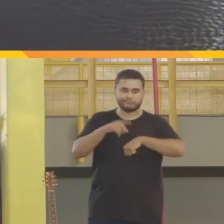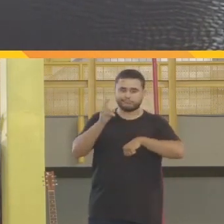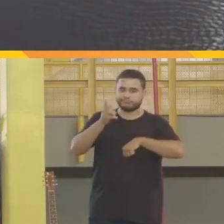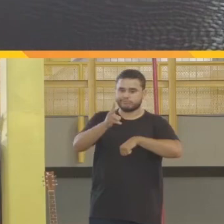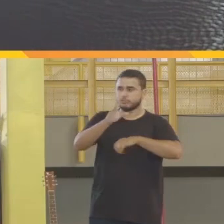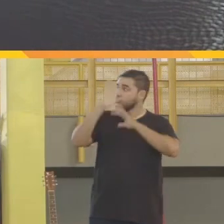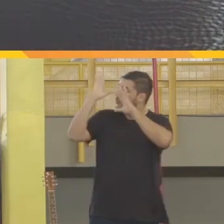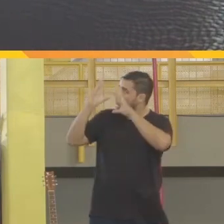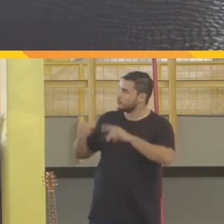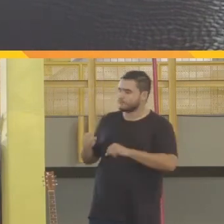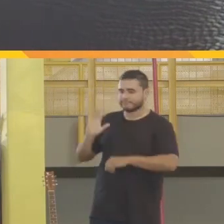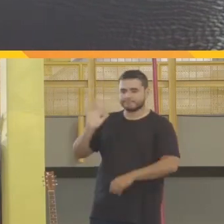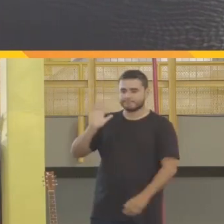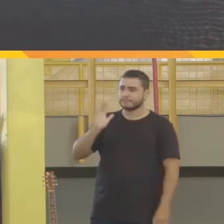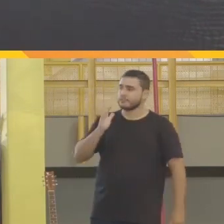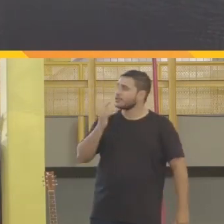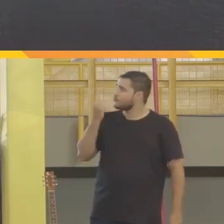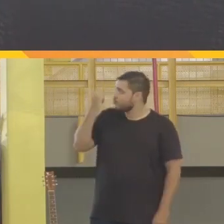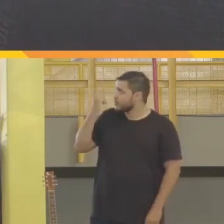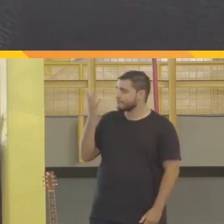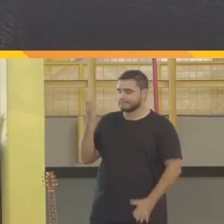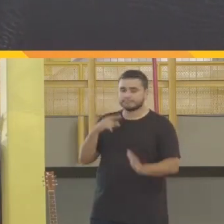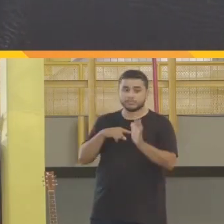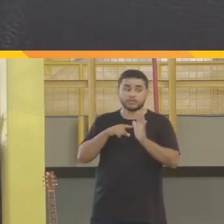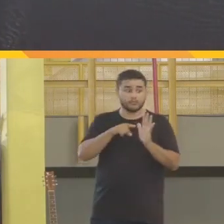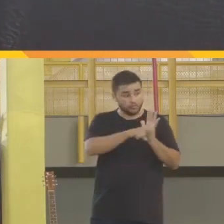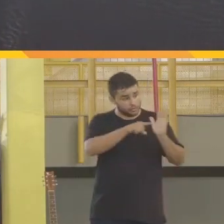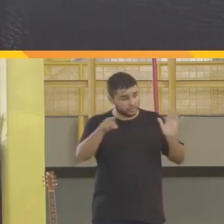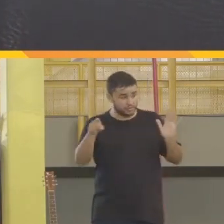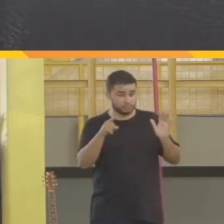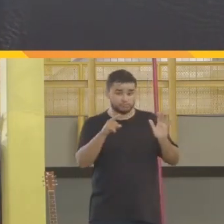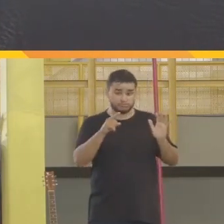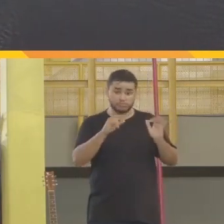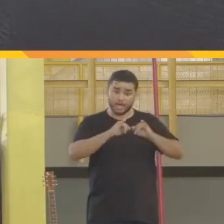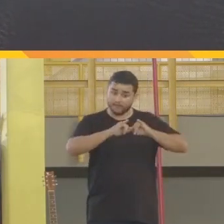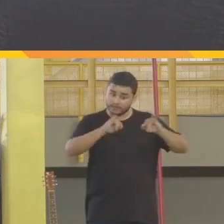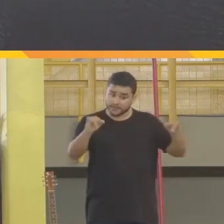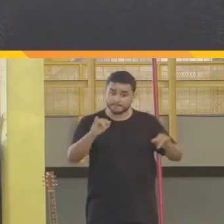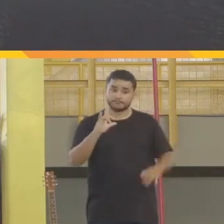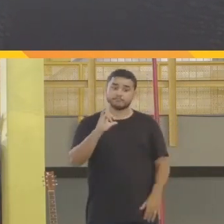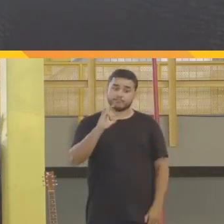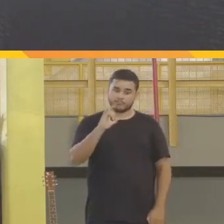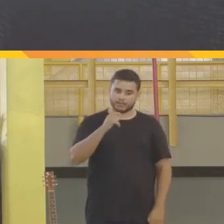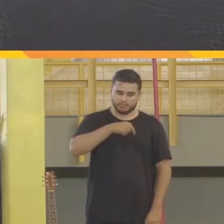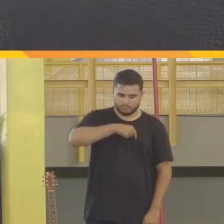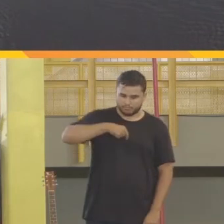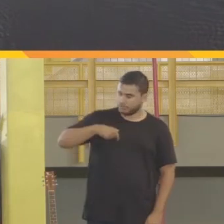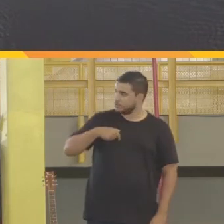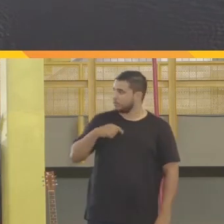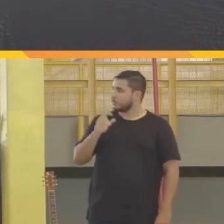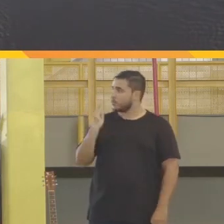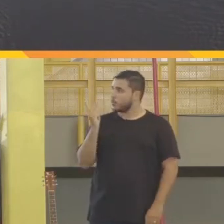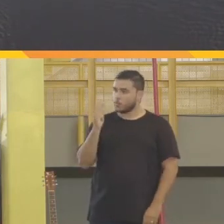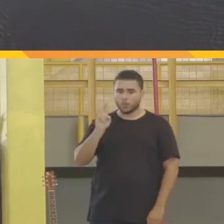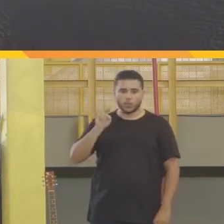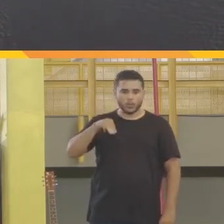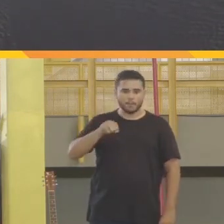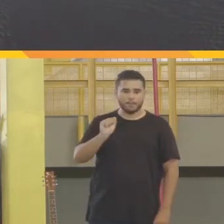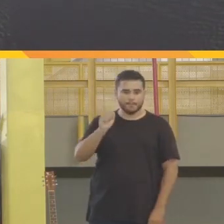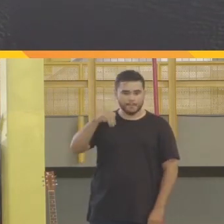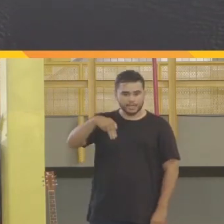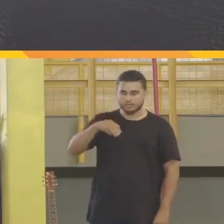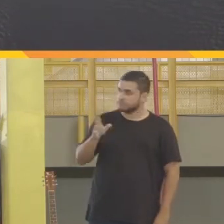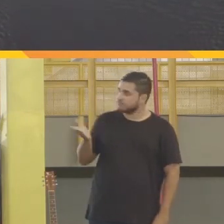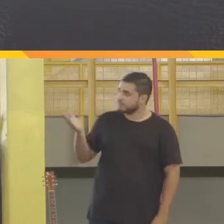peço perdão a vocês, mas fica o convite, tá? Quem quiser seguir a gente nas redes sociais, eu passo esse